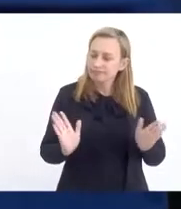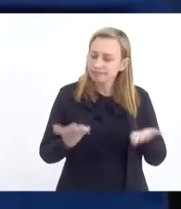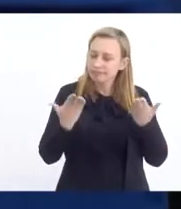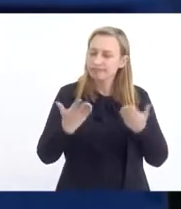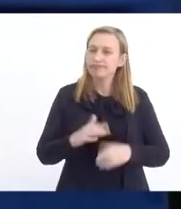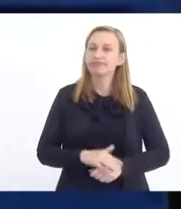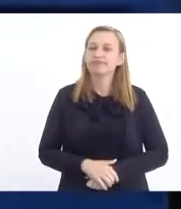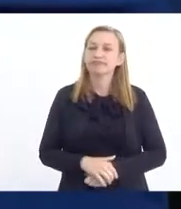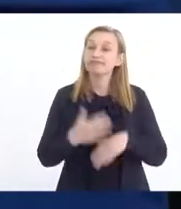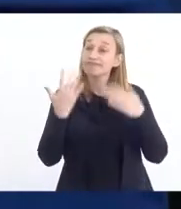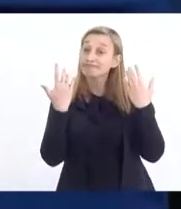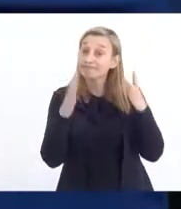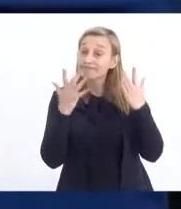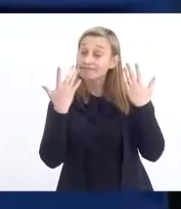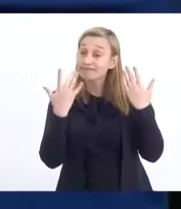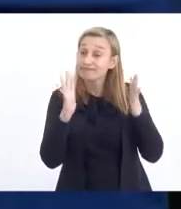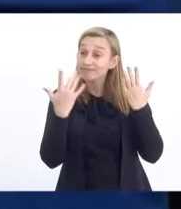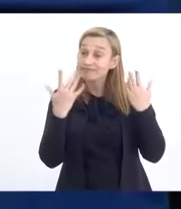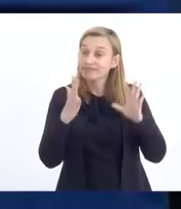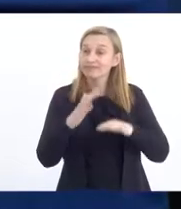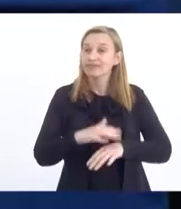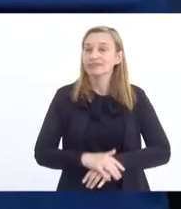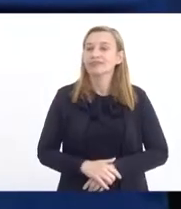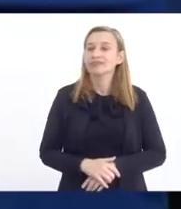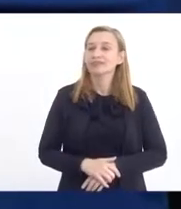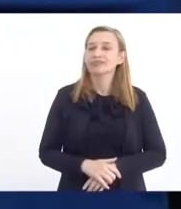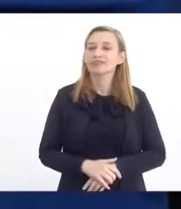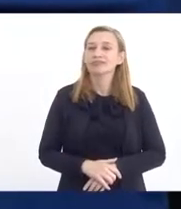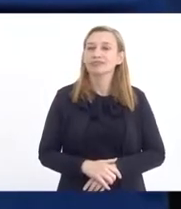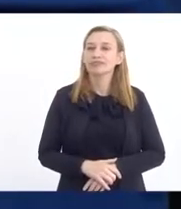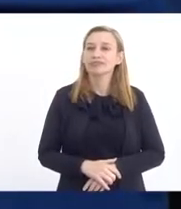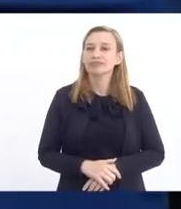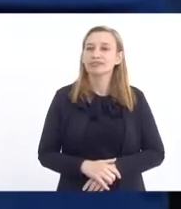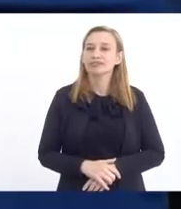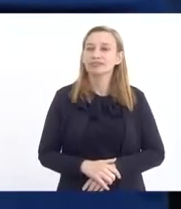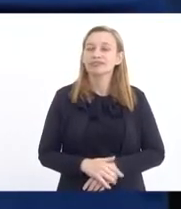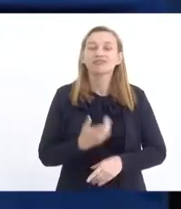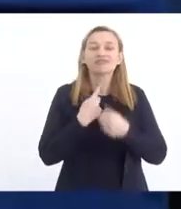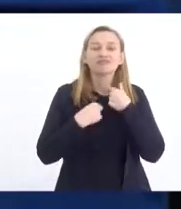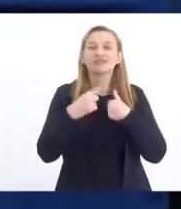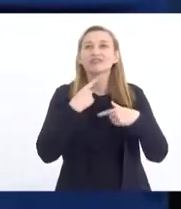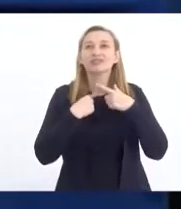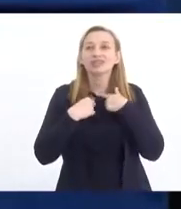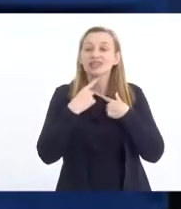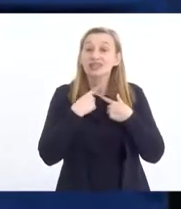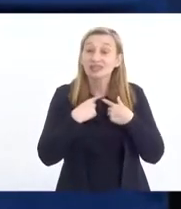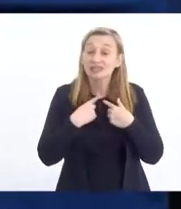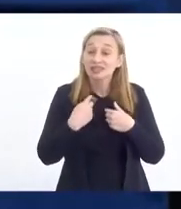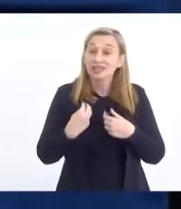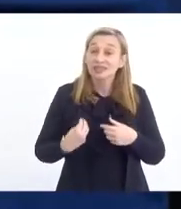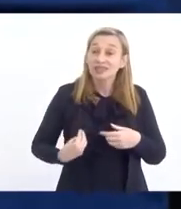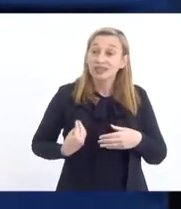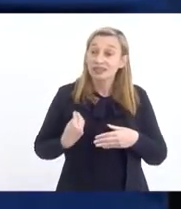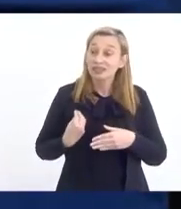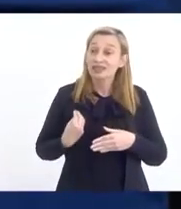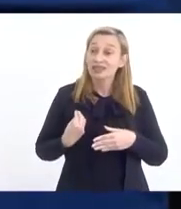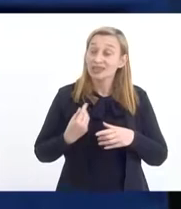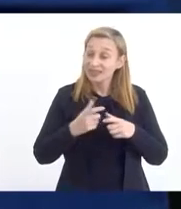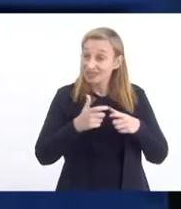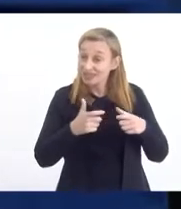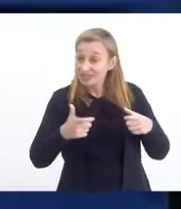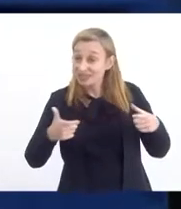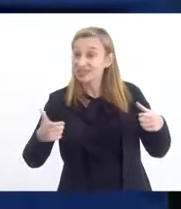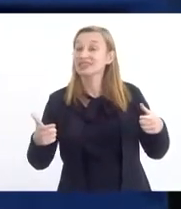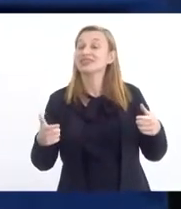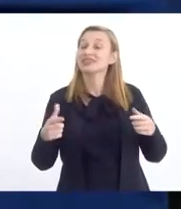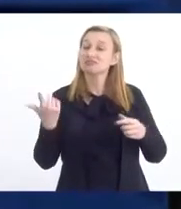iniciativa, parabenizar por essa iniciativa, desejar que ela tenha vida muito longa e